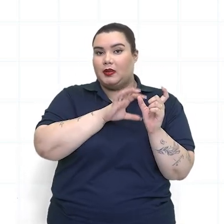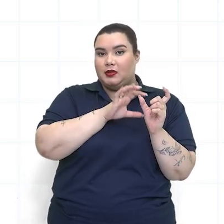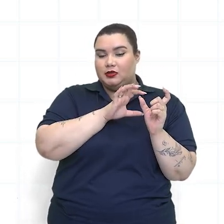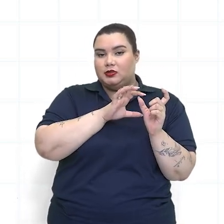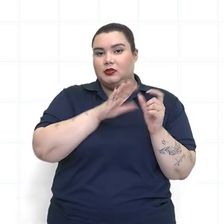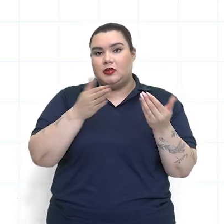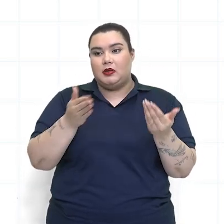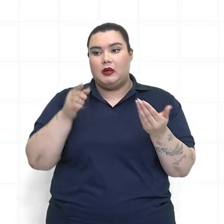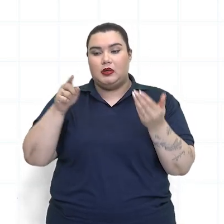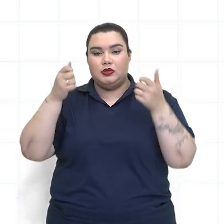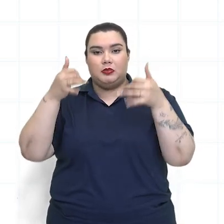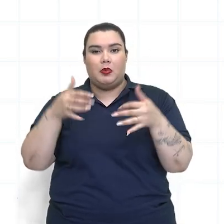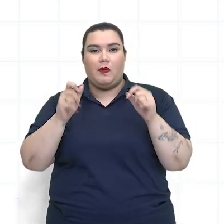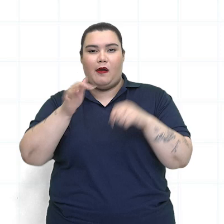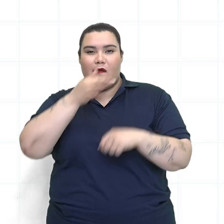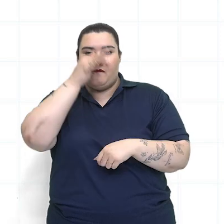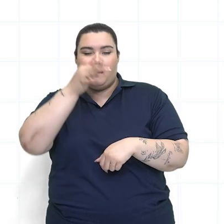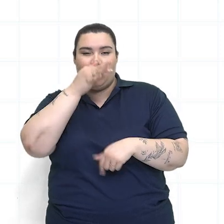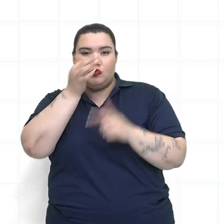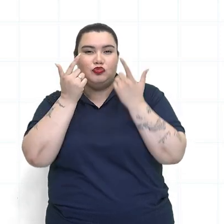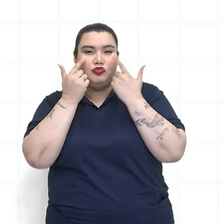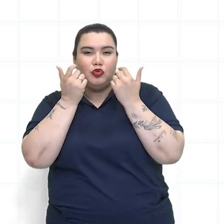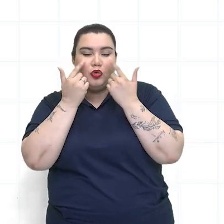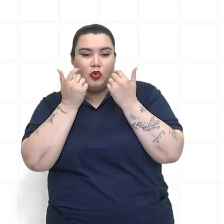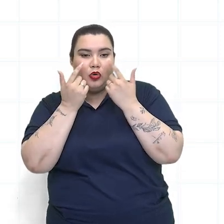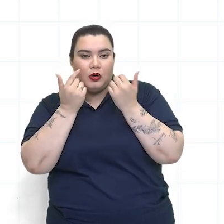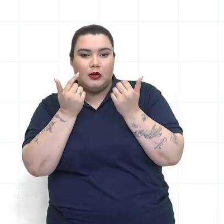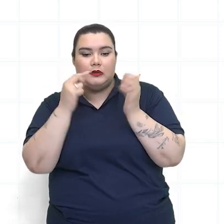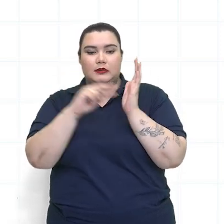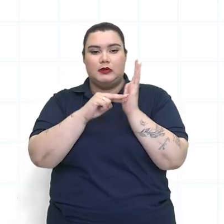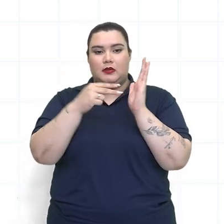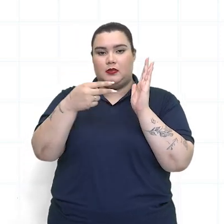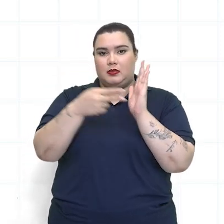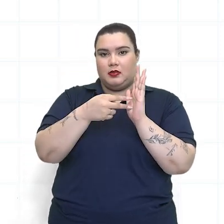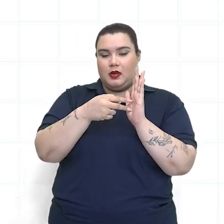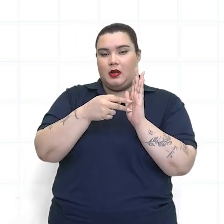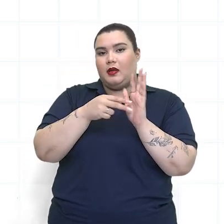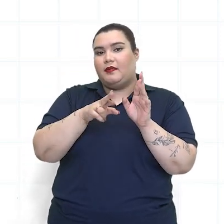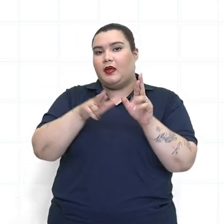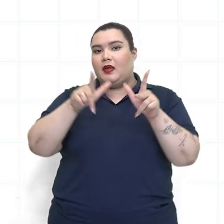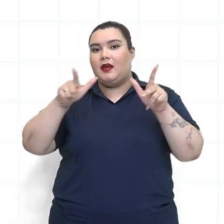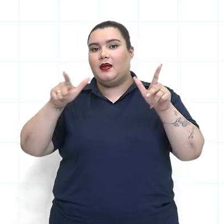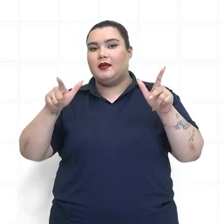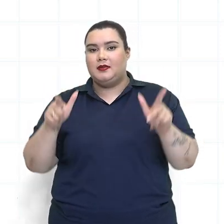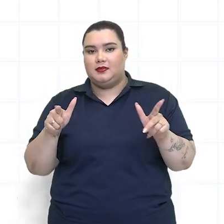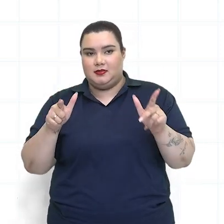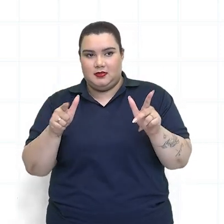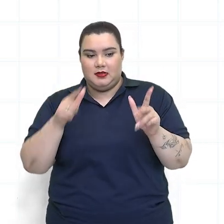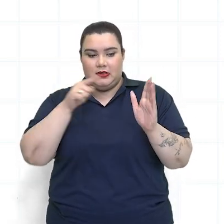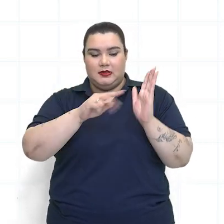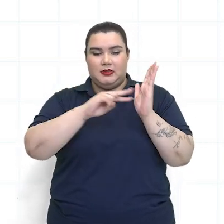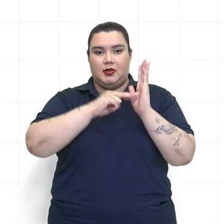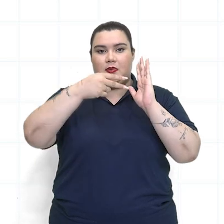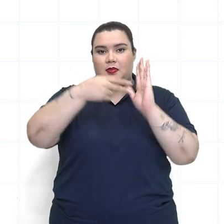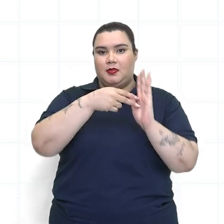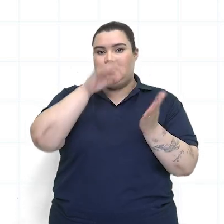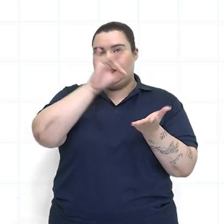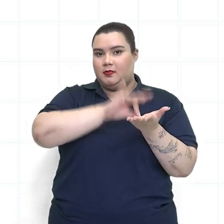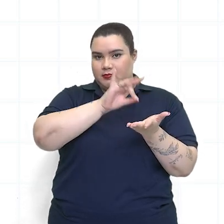Mas quando eu digo choram as rosas, então esse chorar vai além, né, do seu